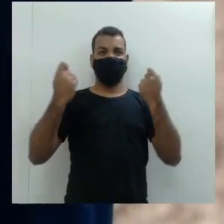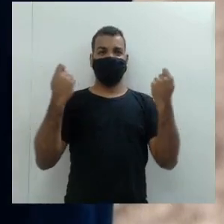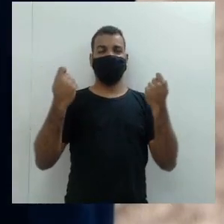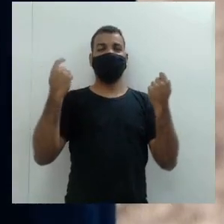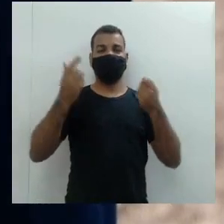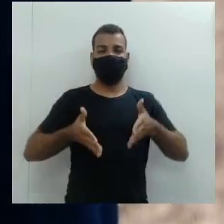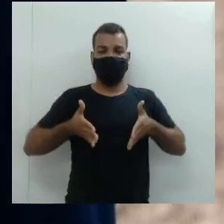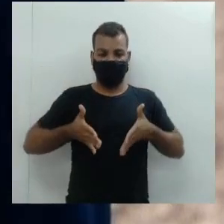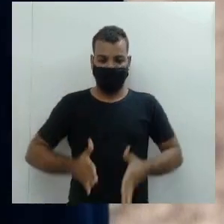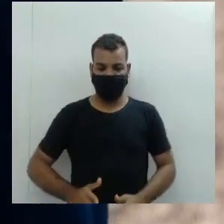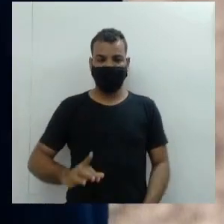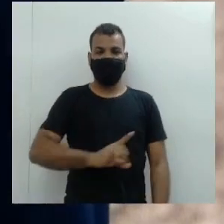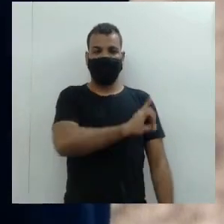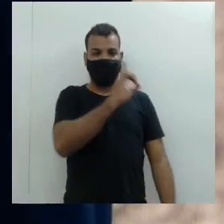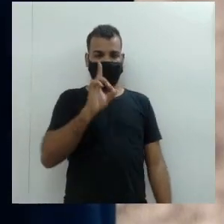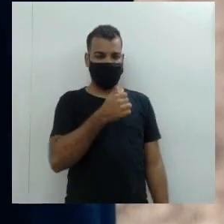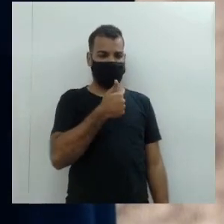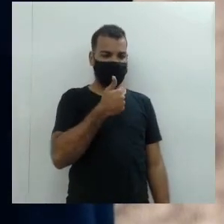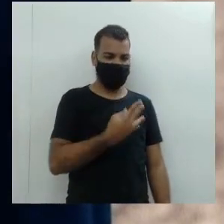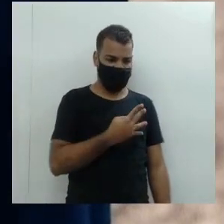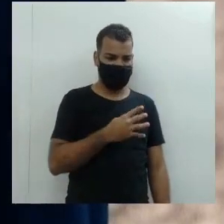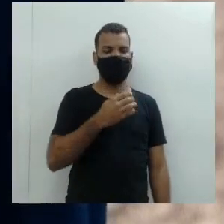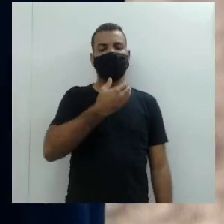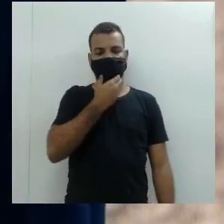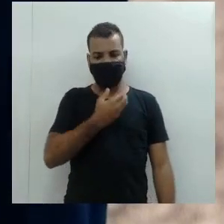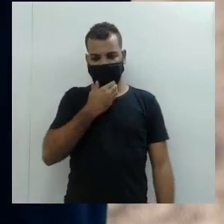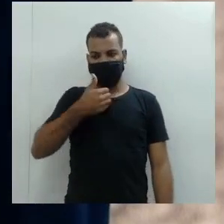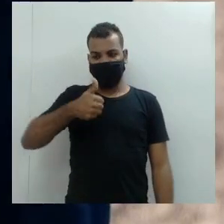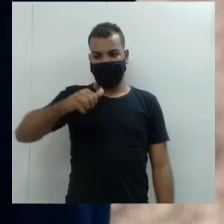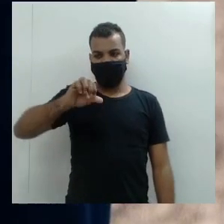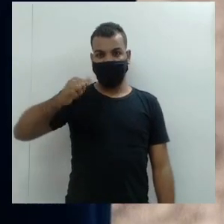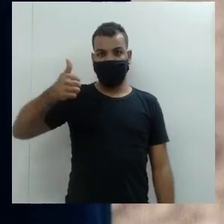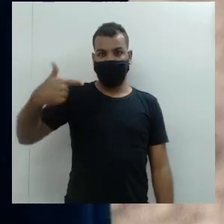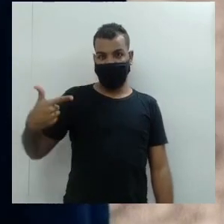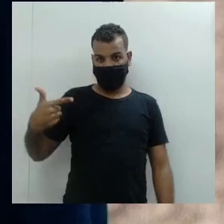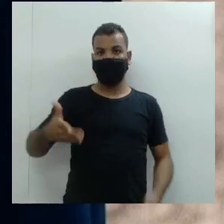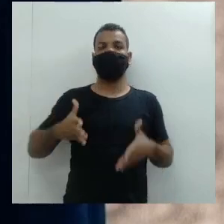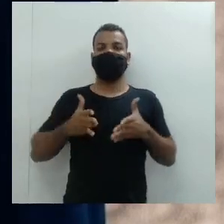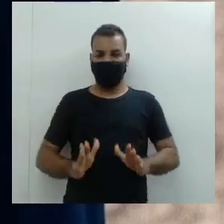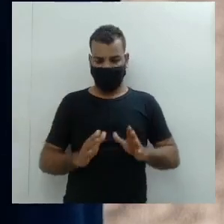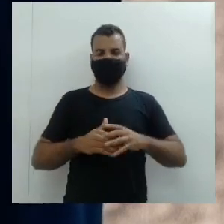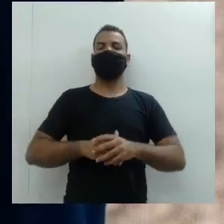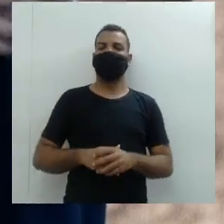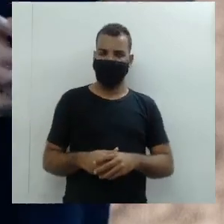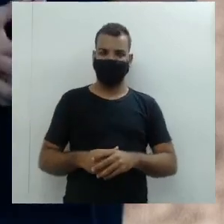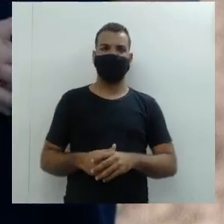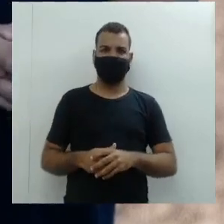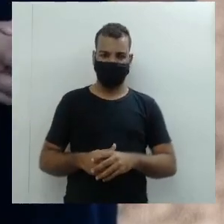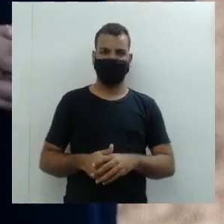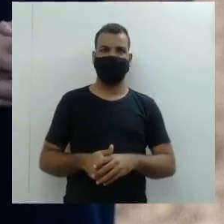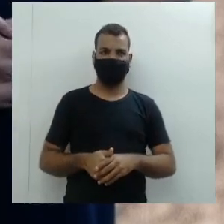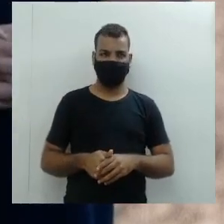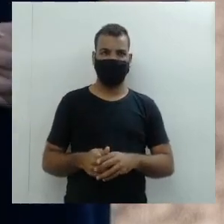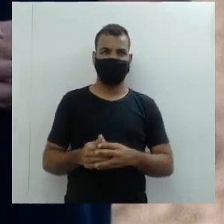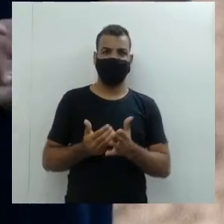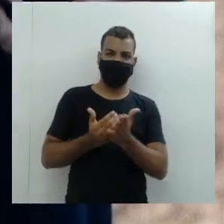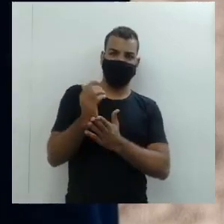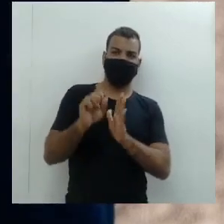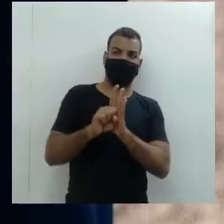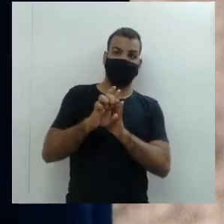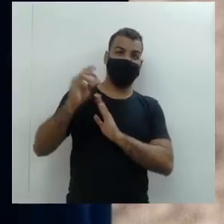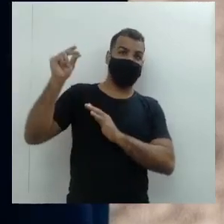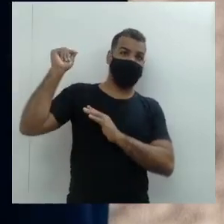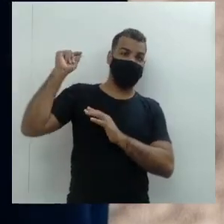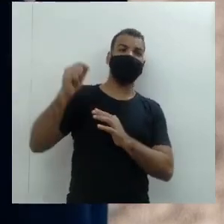no dia 14 de dezembro de 1912, né? Lá no começo do século. Do século passado, exatamente. Né? O que me